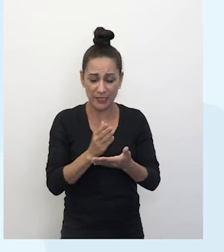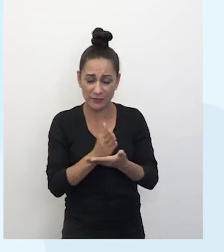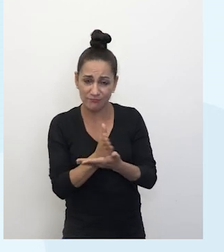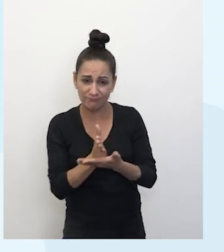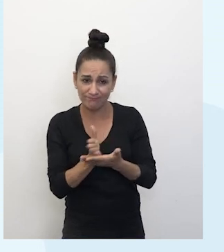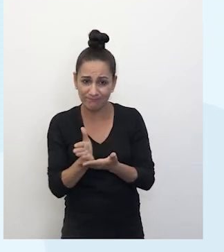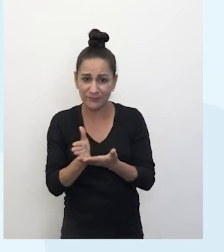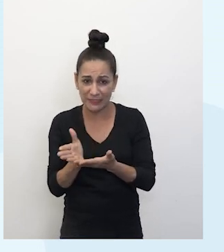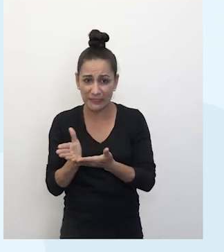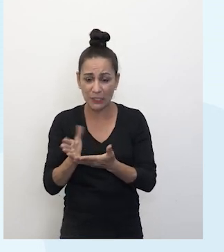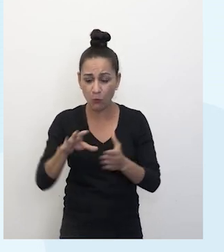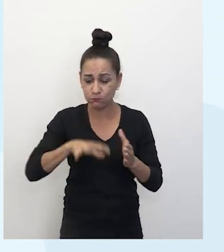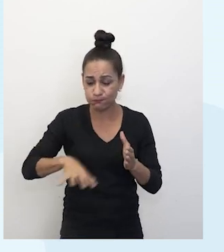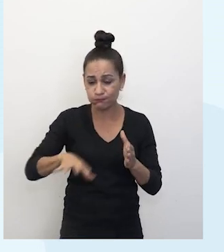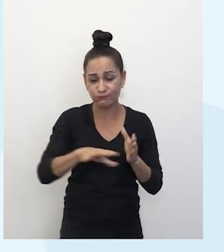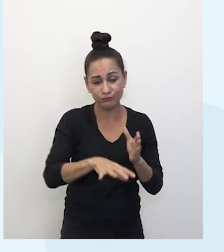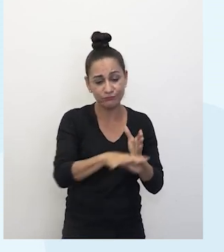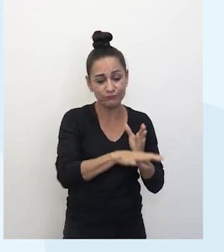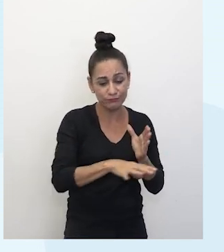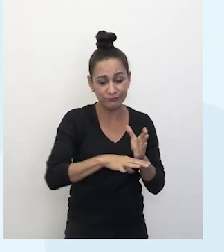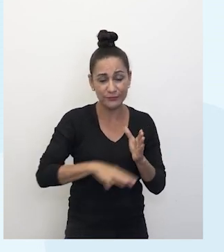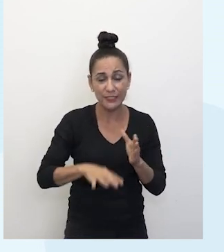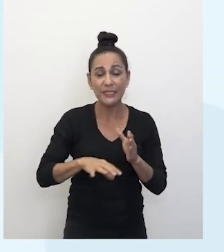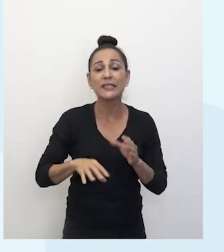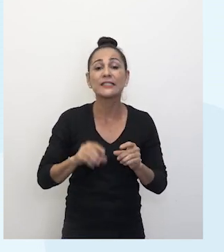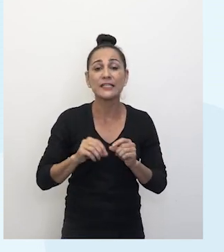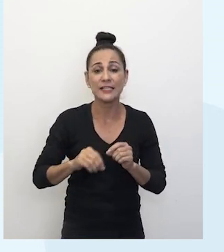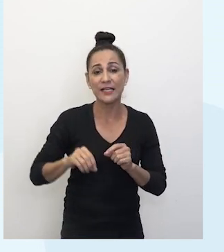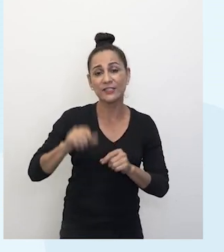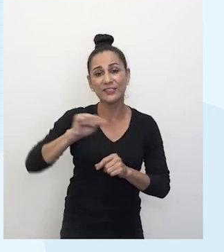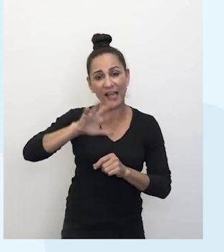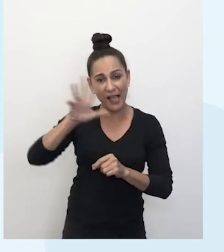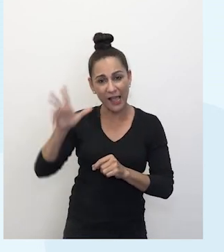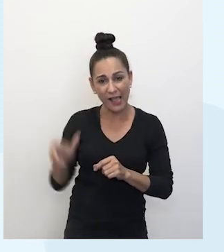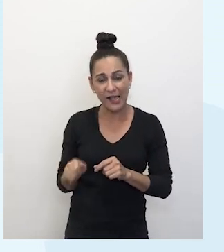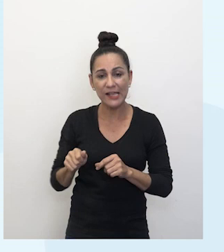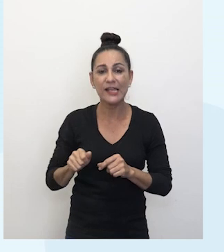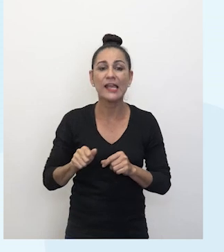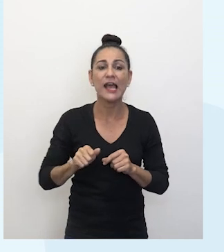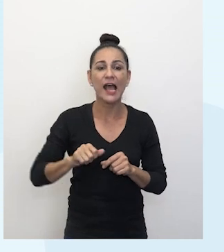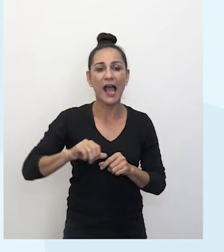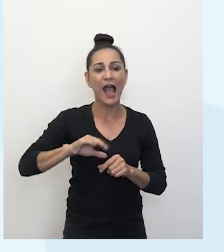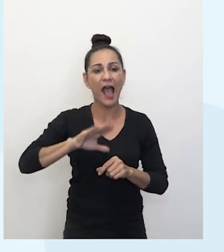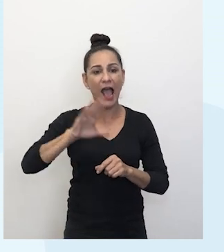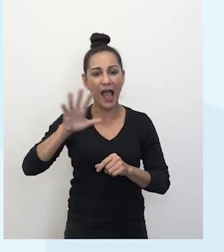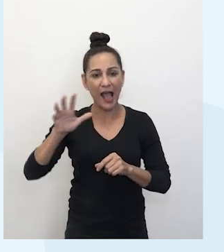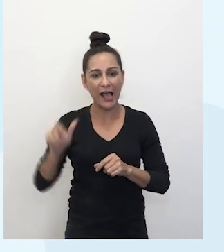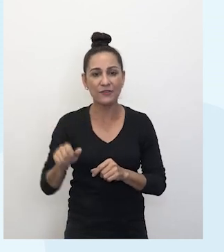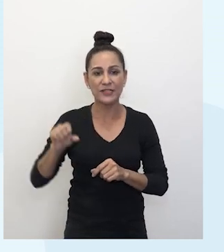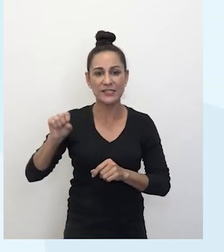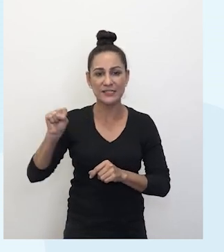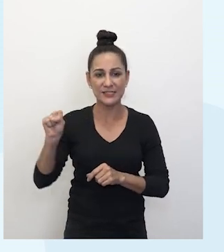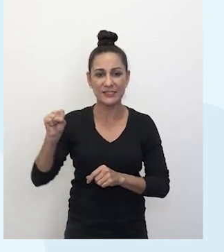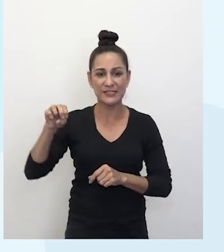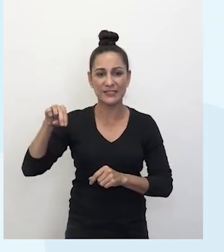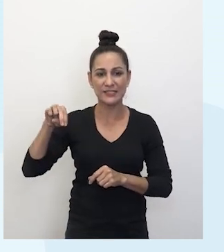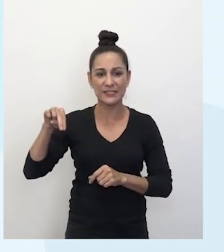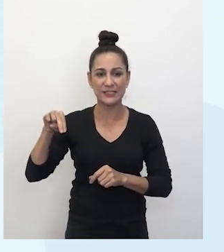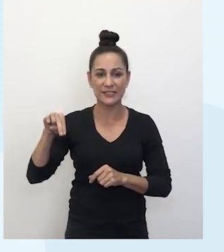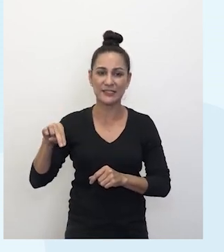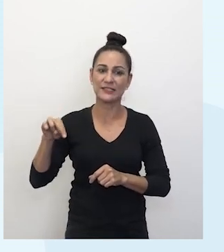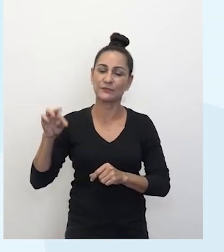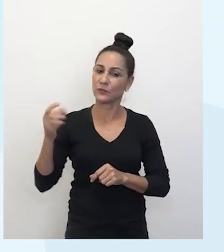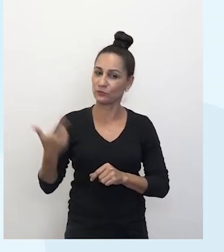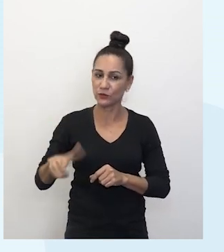divisão aí e sub que regiões da África né então nós temos aí por exemplo a África setentrional né quando fala setentrional